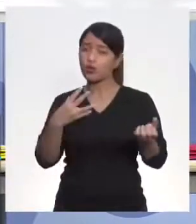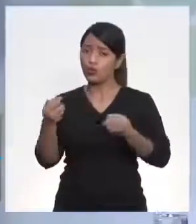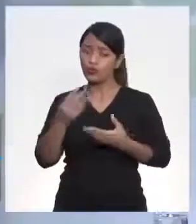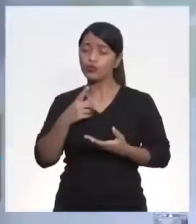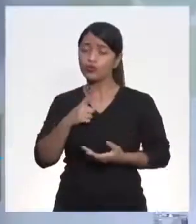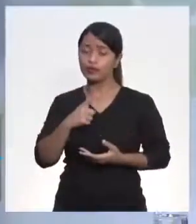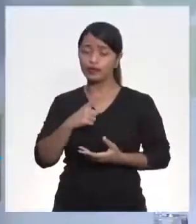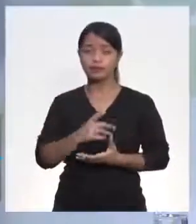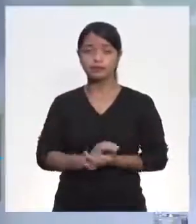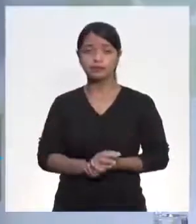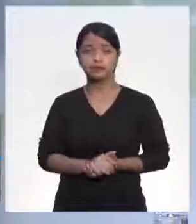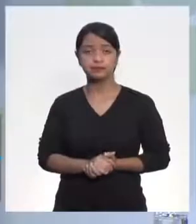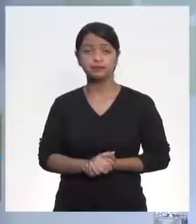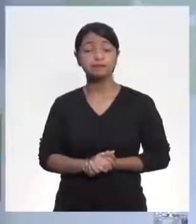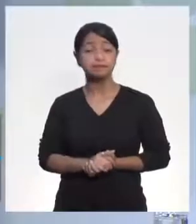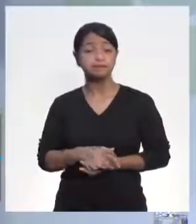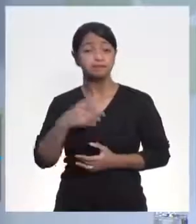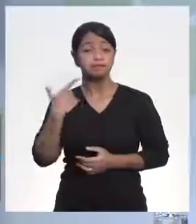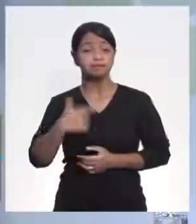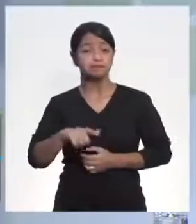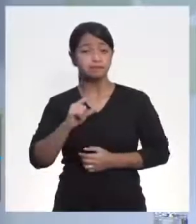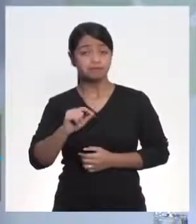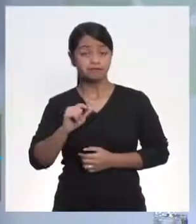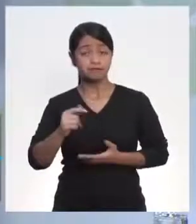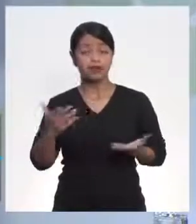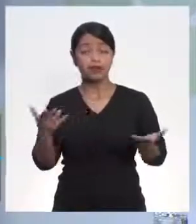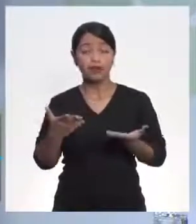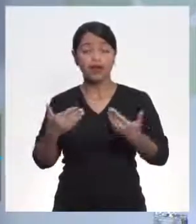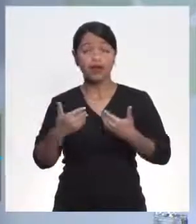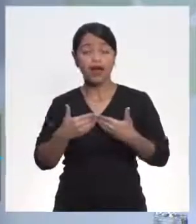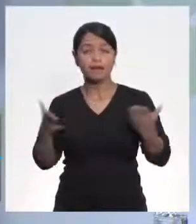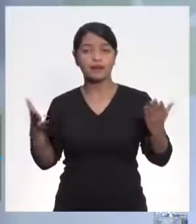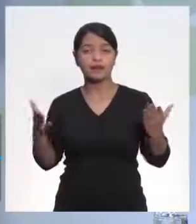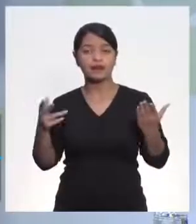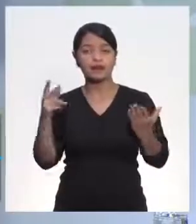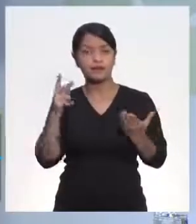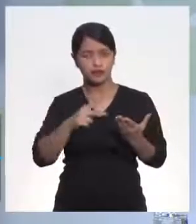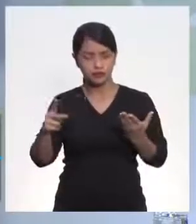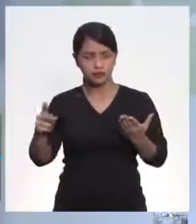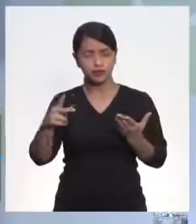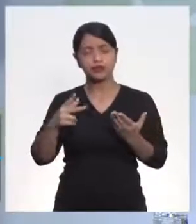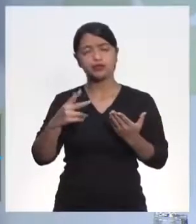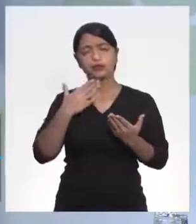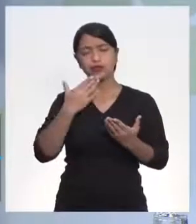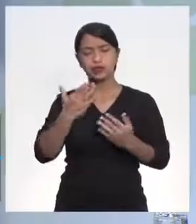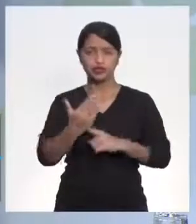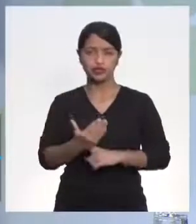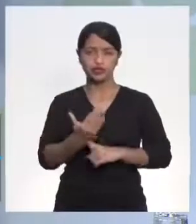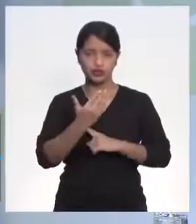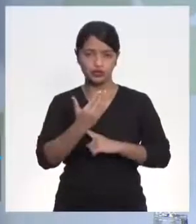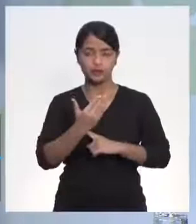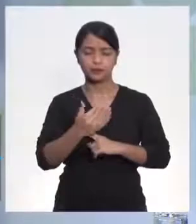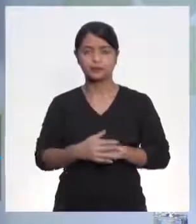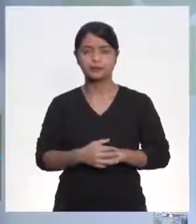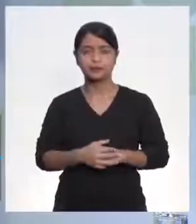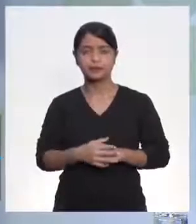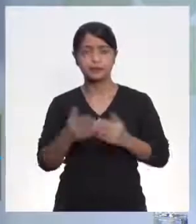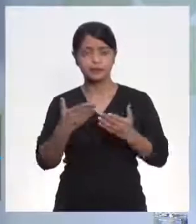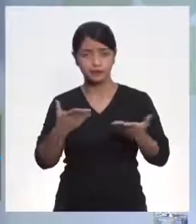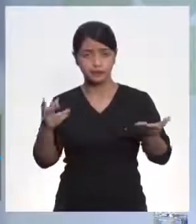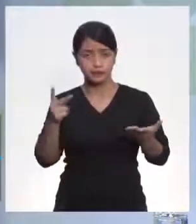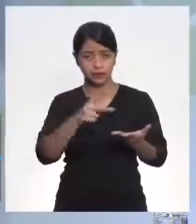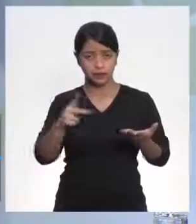coisa que nós estamos abrindo, principalmente para os professores, porque nós pedimos a ajuda de vocês, né? Professores,